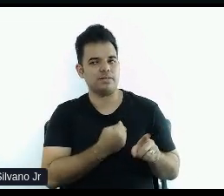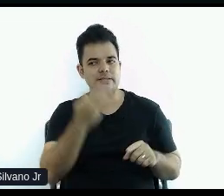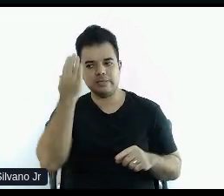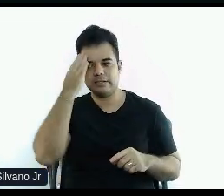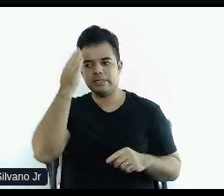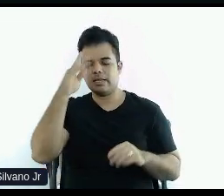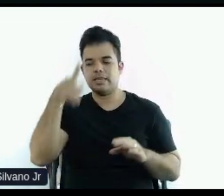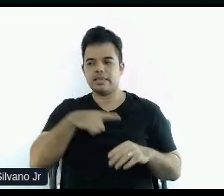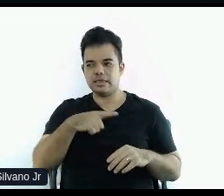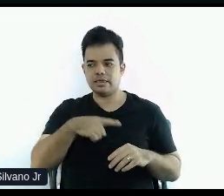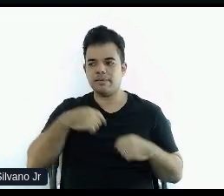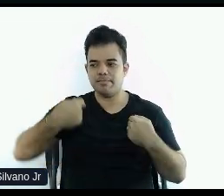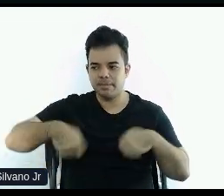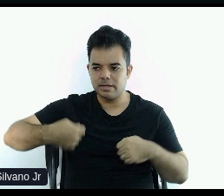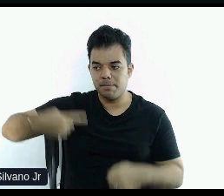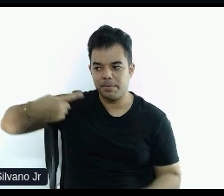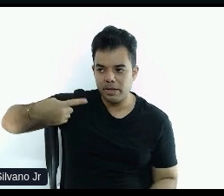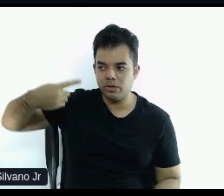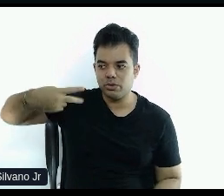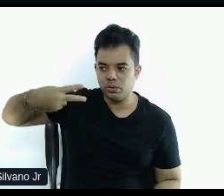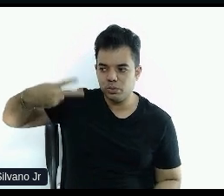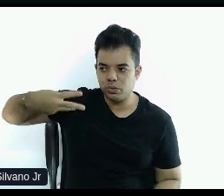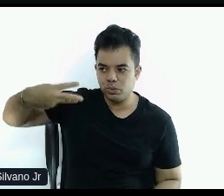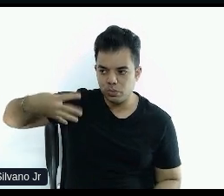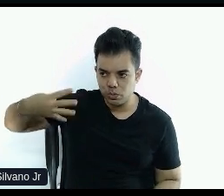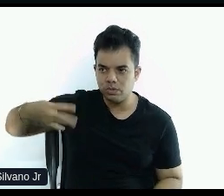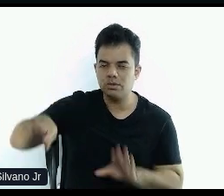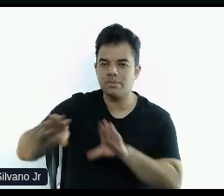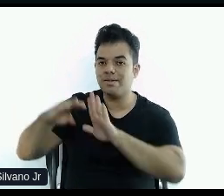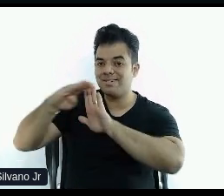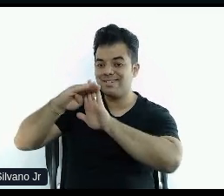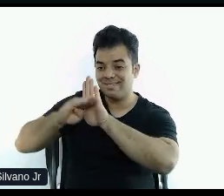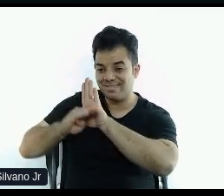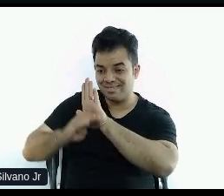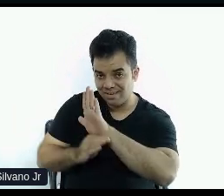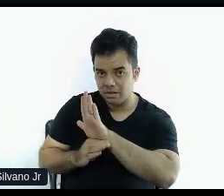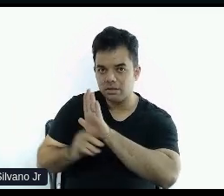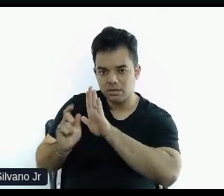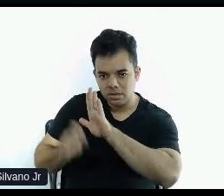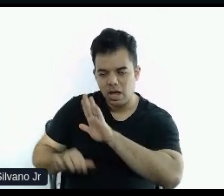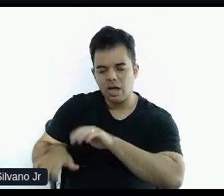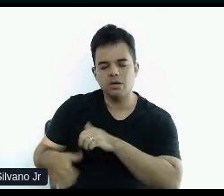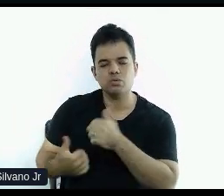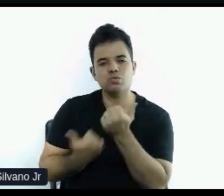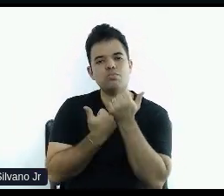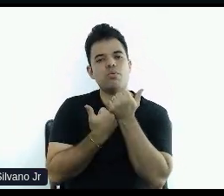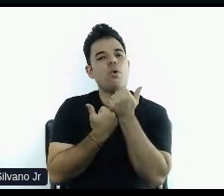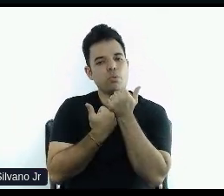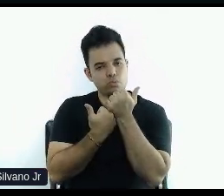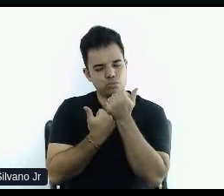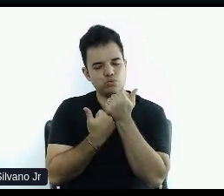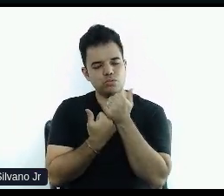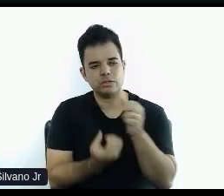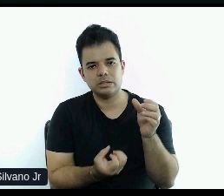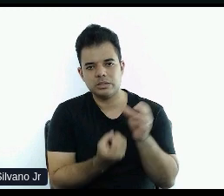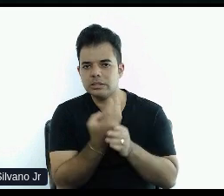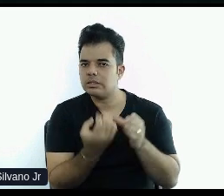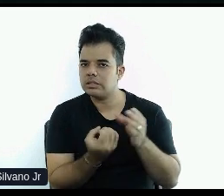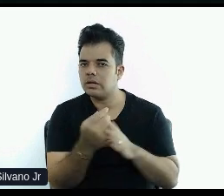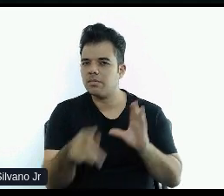de passos comuns e diretrizes que poderiam auxiliar nessa análise e na construção de relatórios